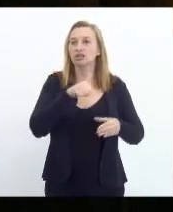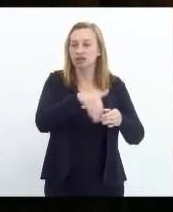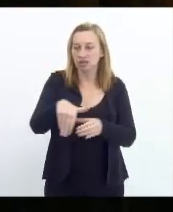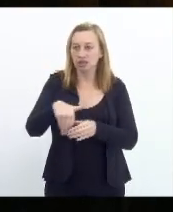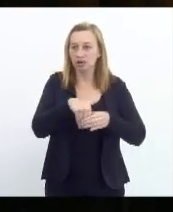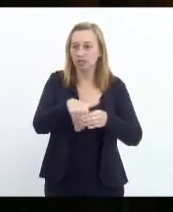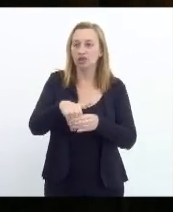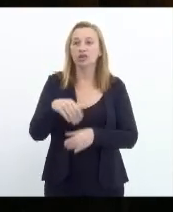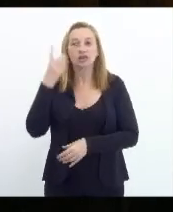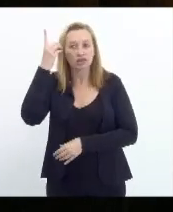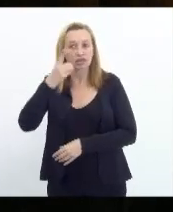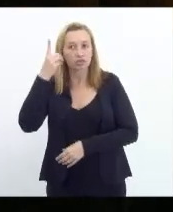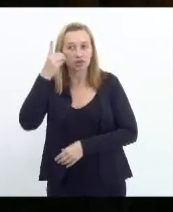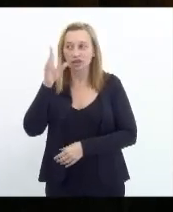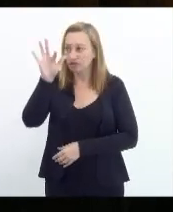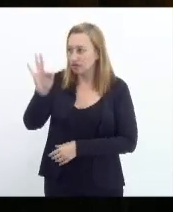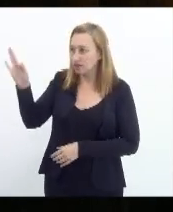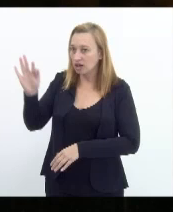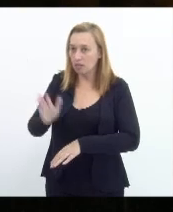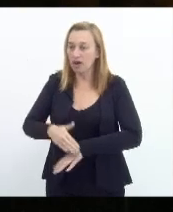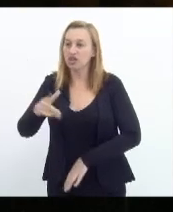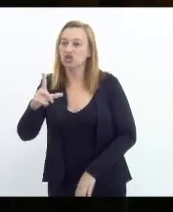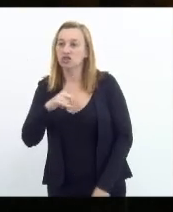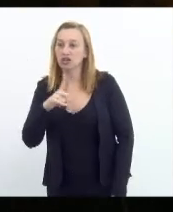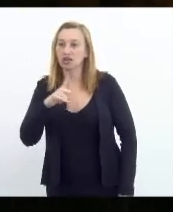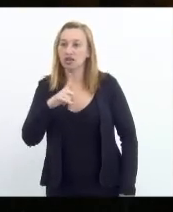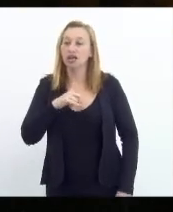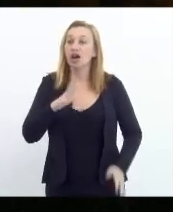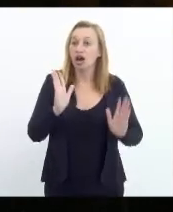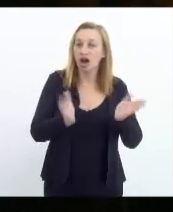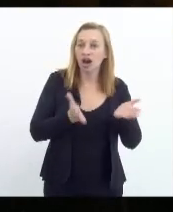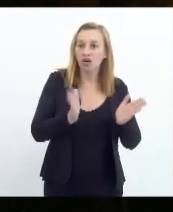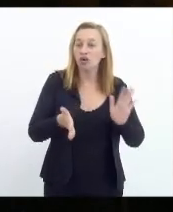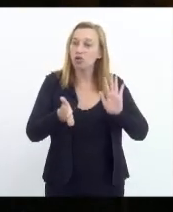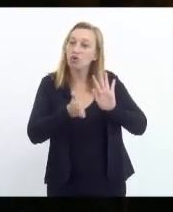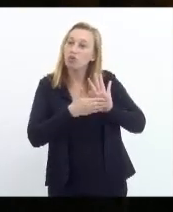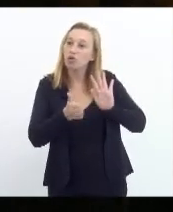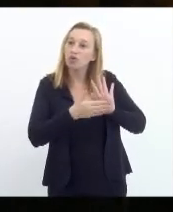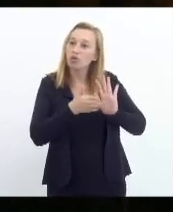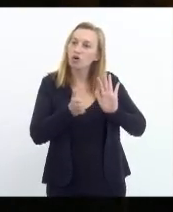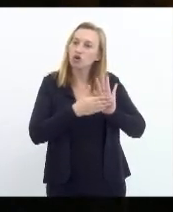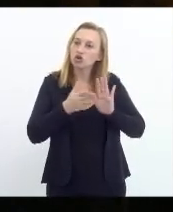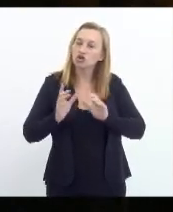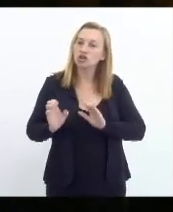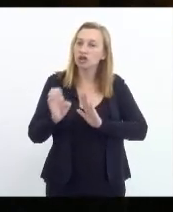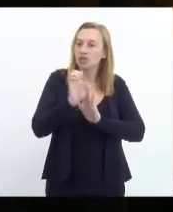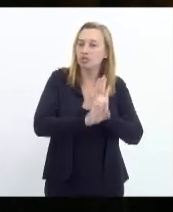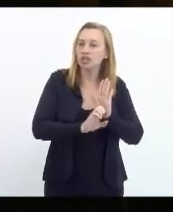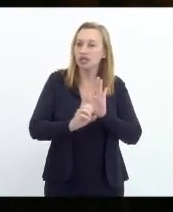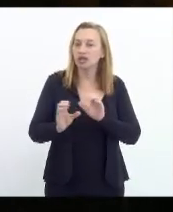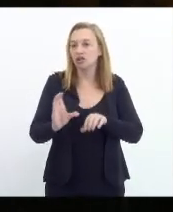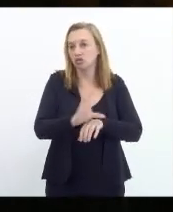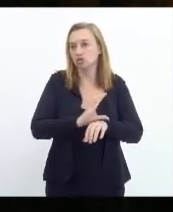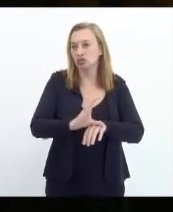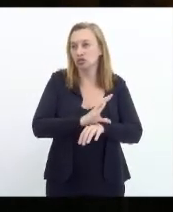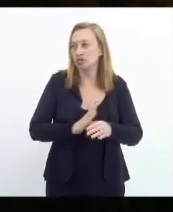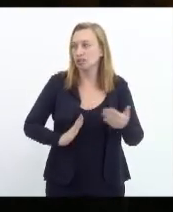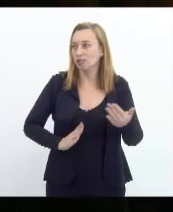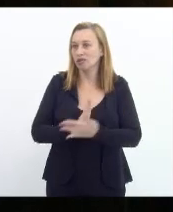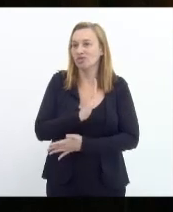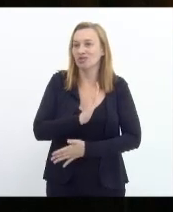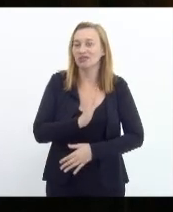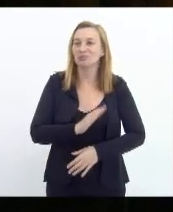para Deputado Federal ganha ou mais agora com a proposta de emenda à constituição aprovada